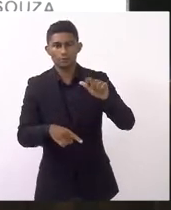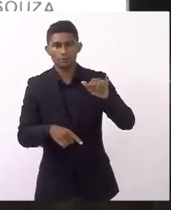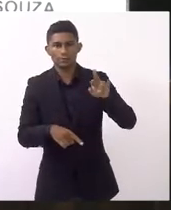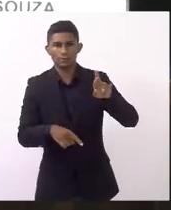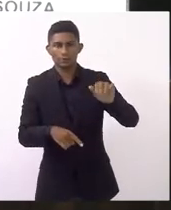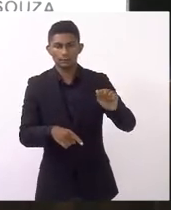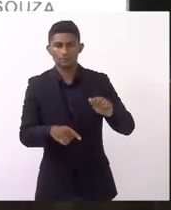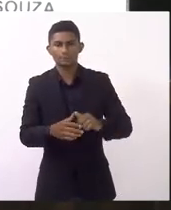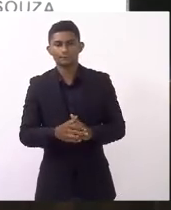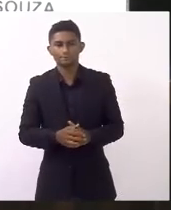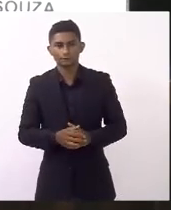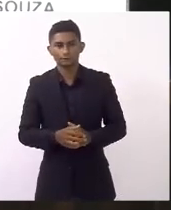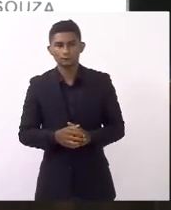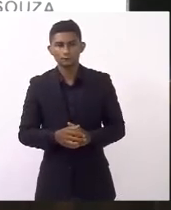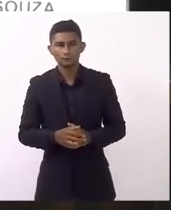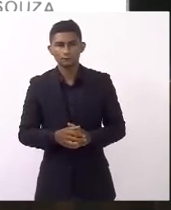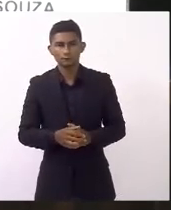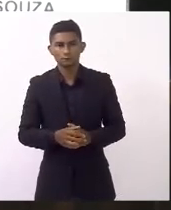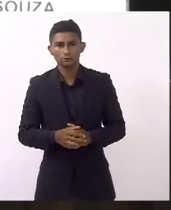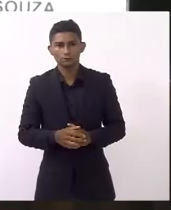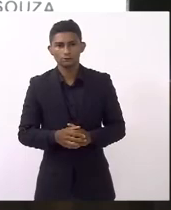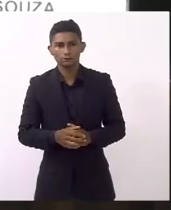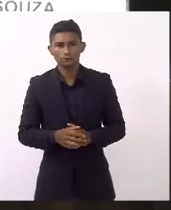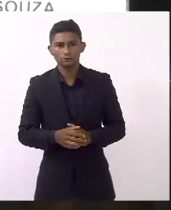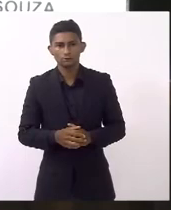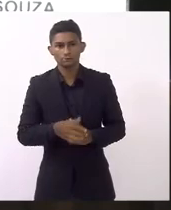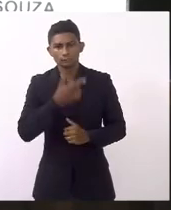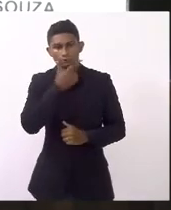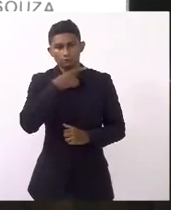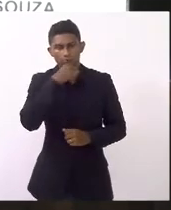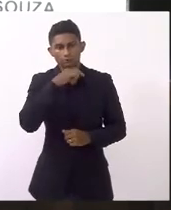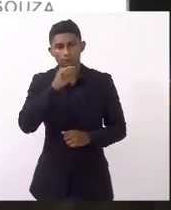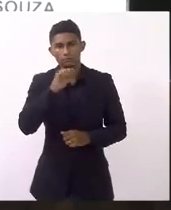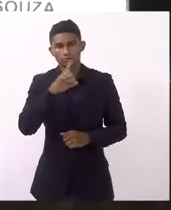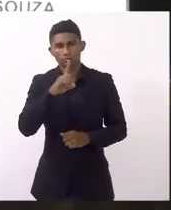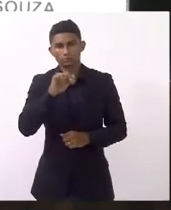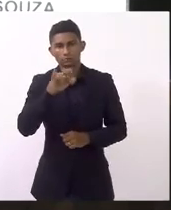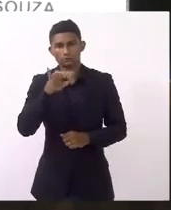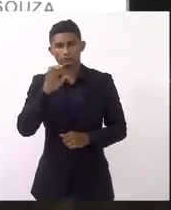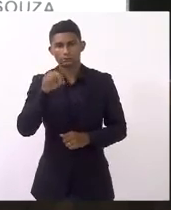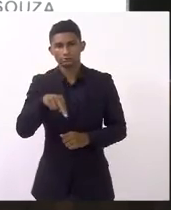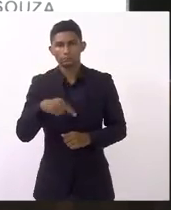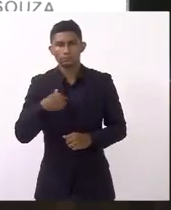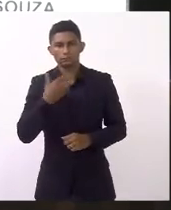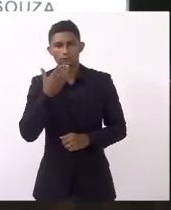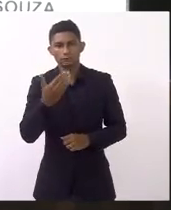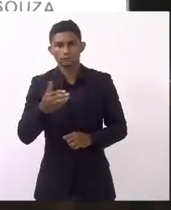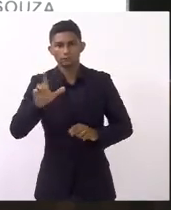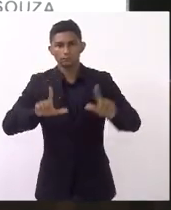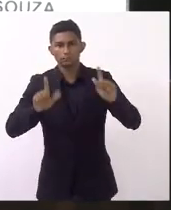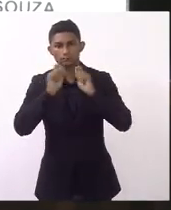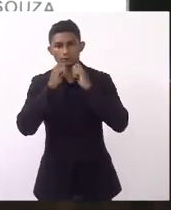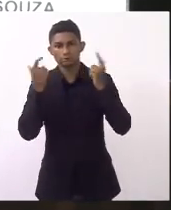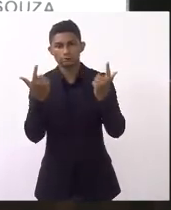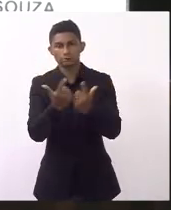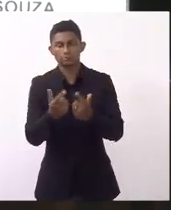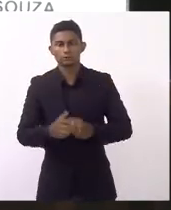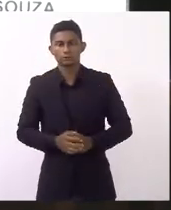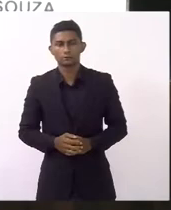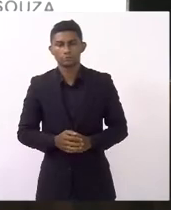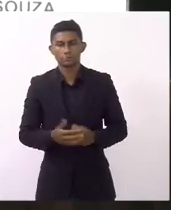presença do pai Adailton e peço a TV alerj e essa